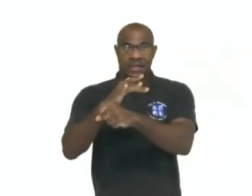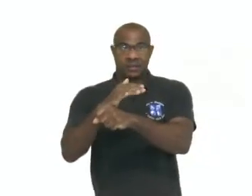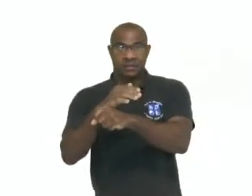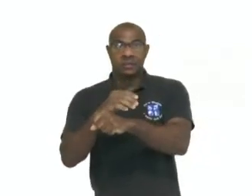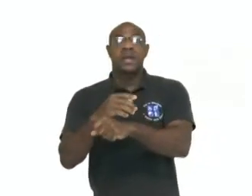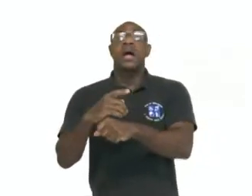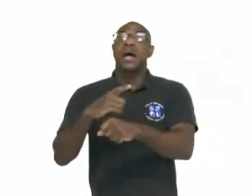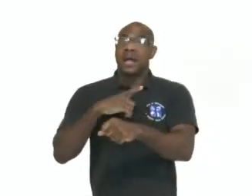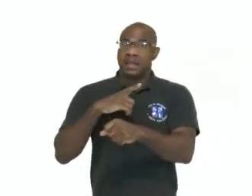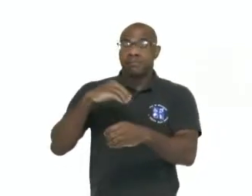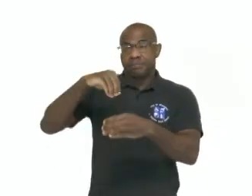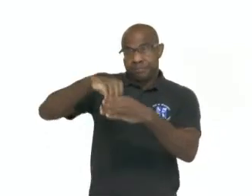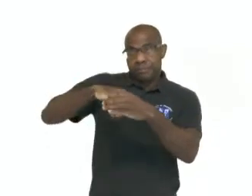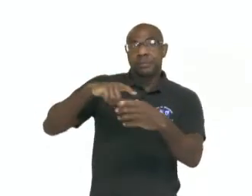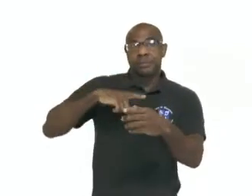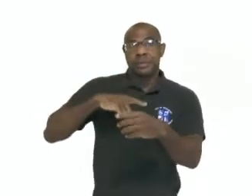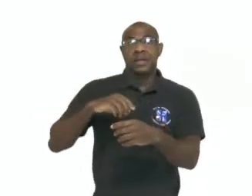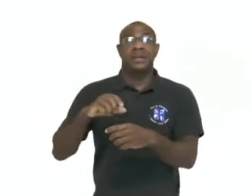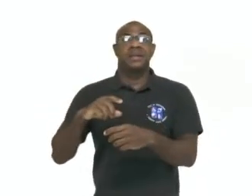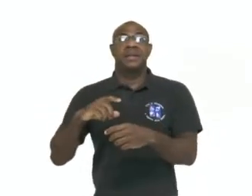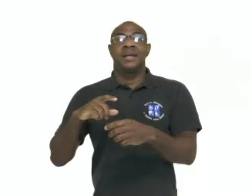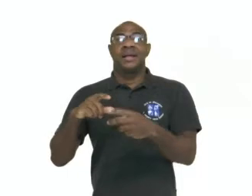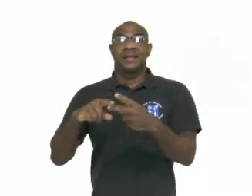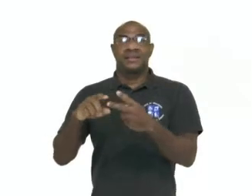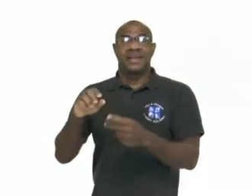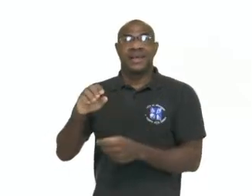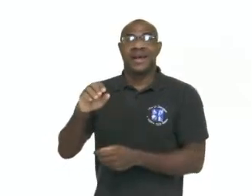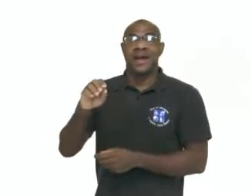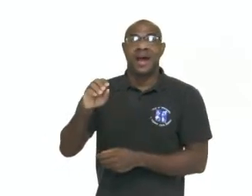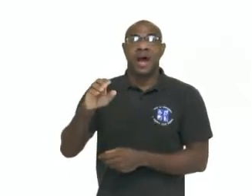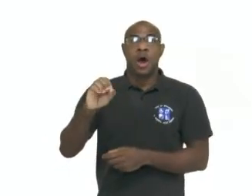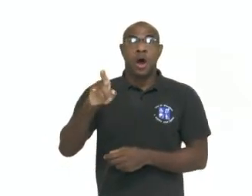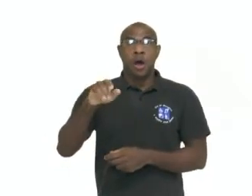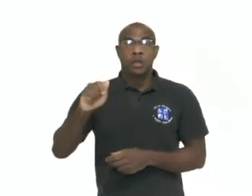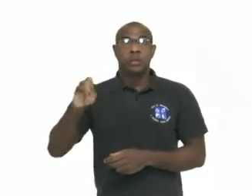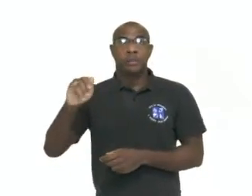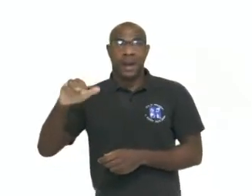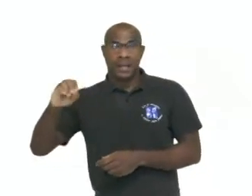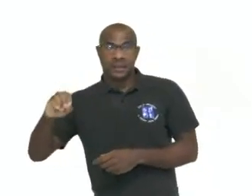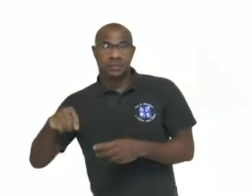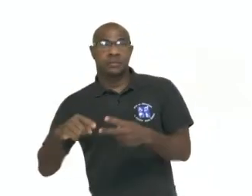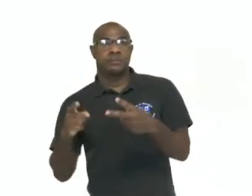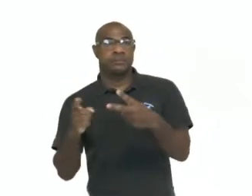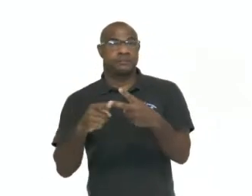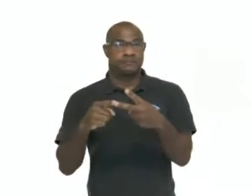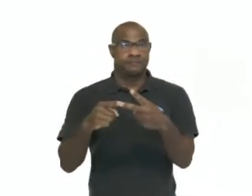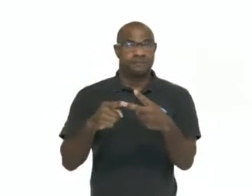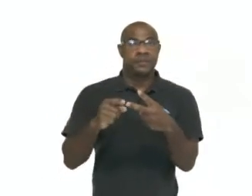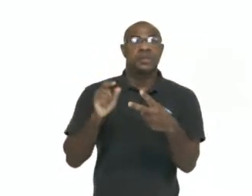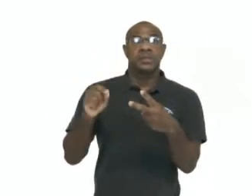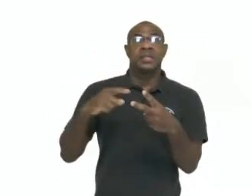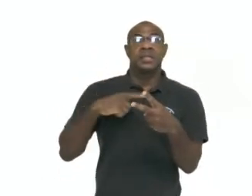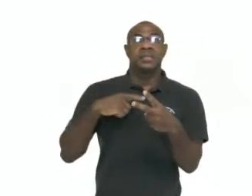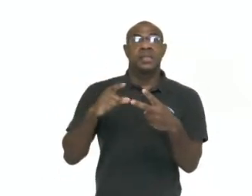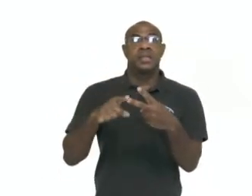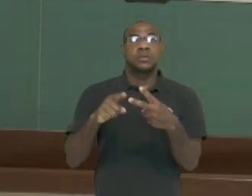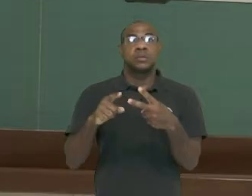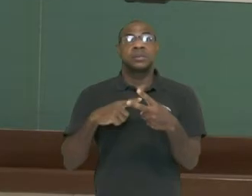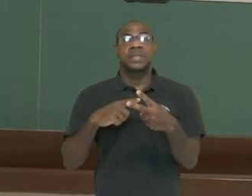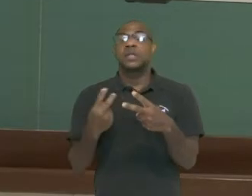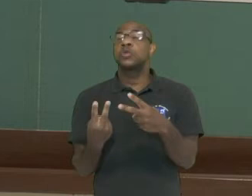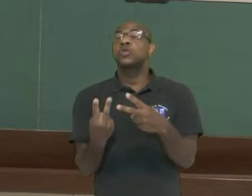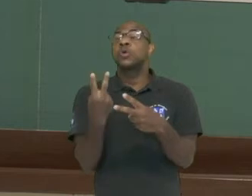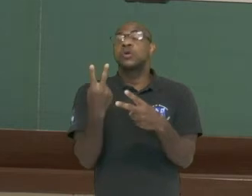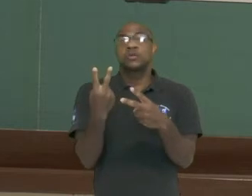básico. E quando ele estiver na presença de uma base, ele tem um comportamento de um óxido ácido. Ou seja, ele tem um comportamento